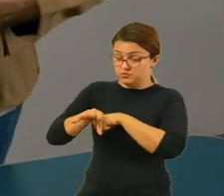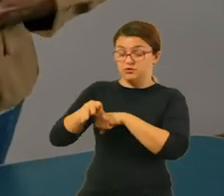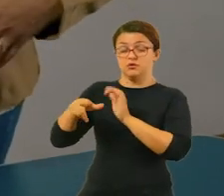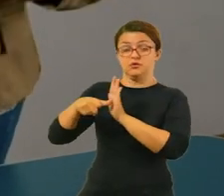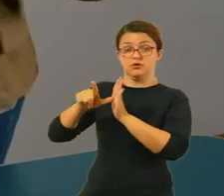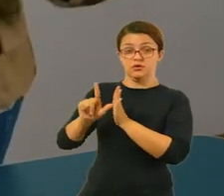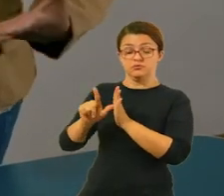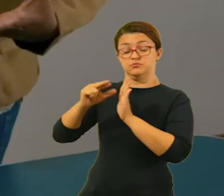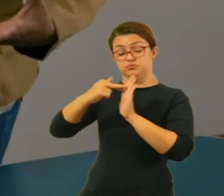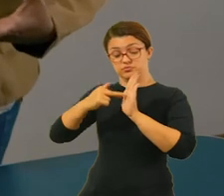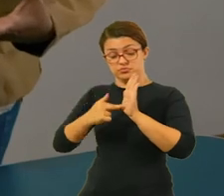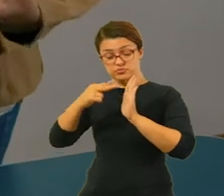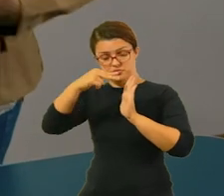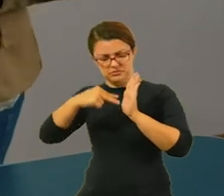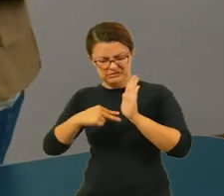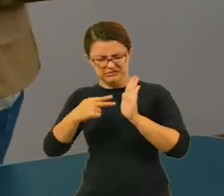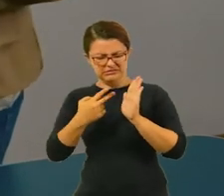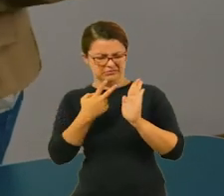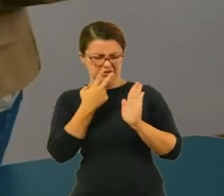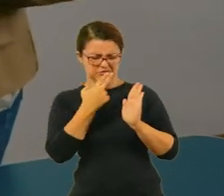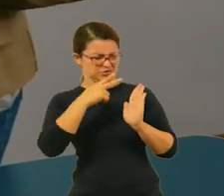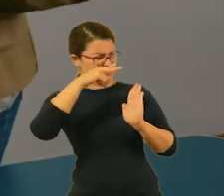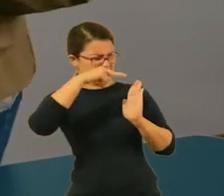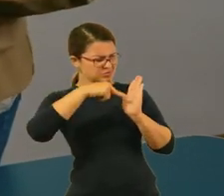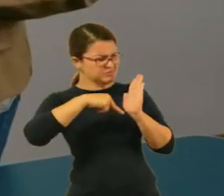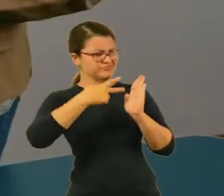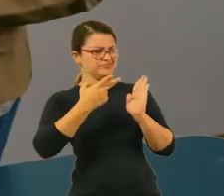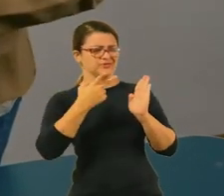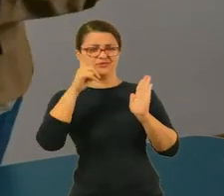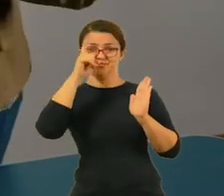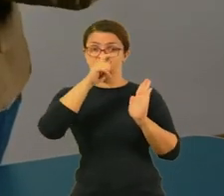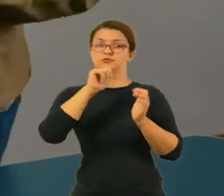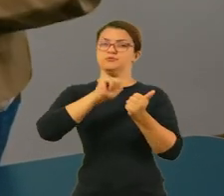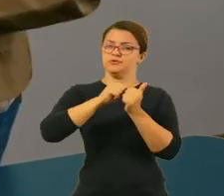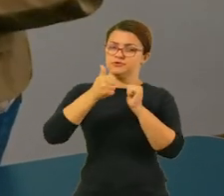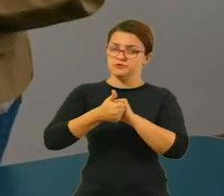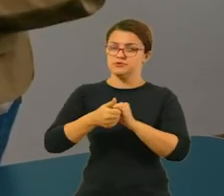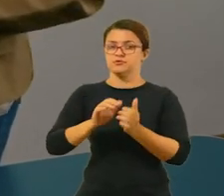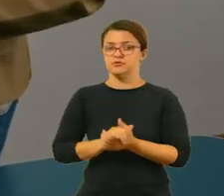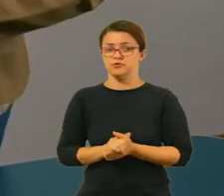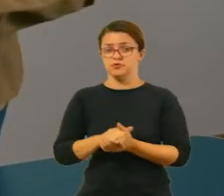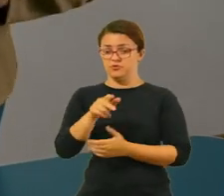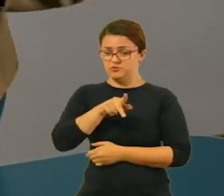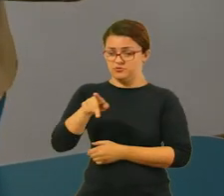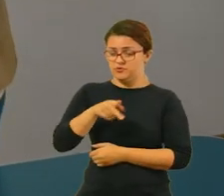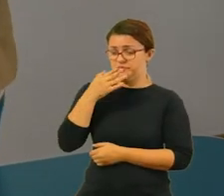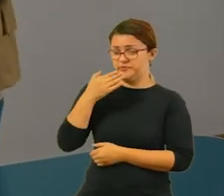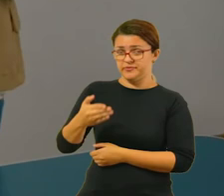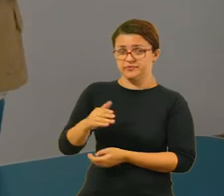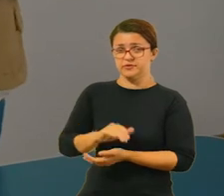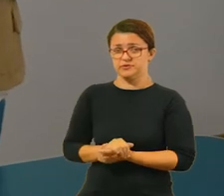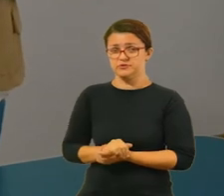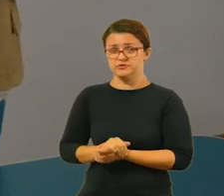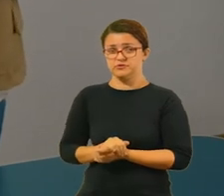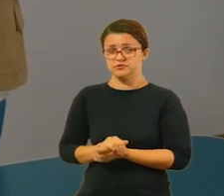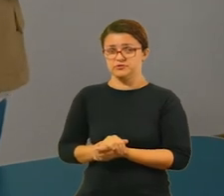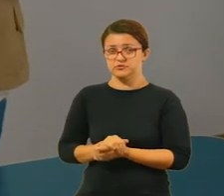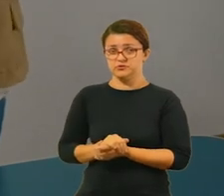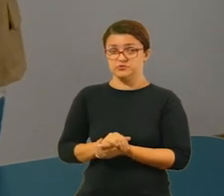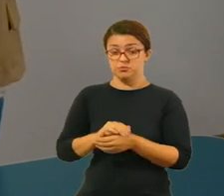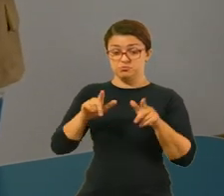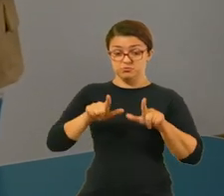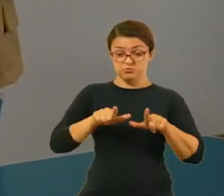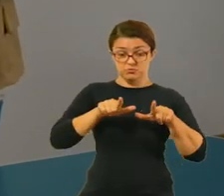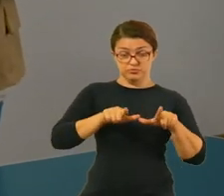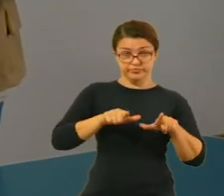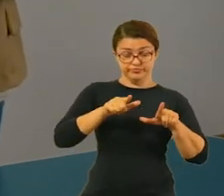legal. A minha sugestão é que você leia bem antes. Se você achar que está muito difícil, a gente faz adaptações. Lá o professor pede para fazer dois tipos